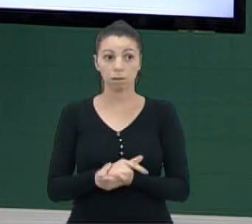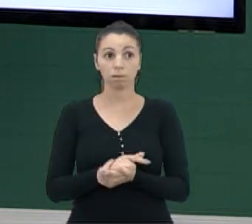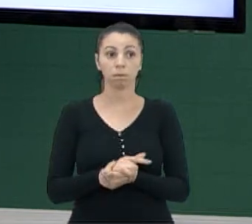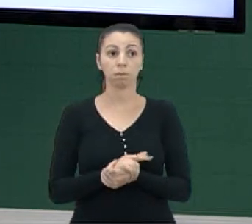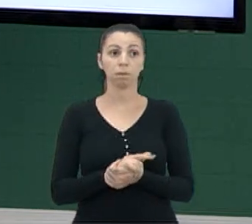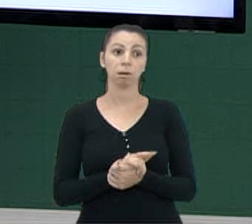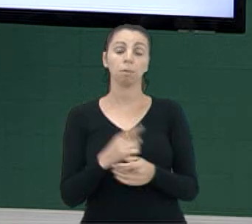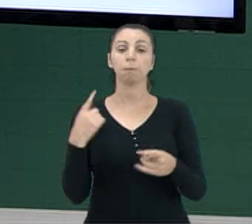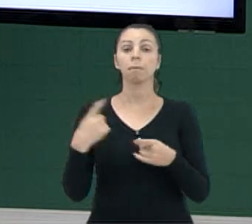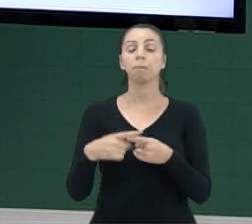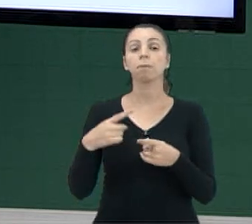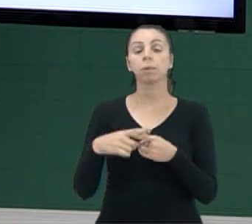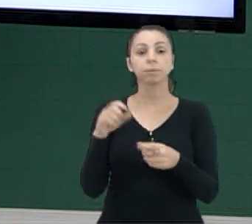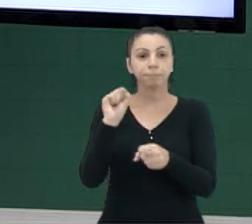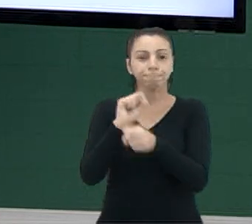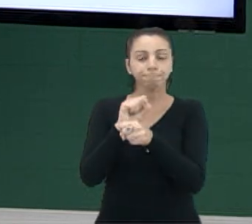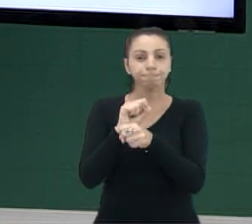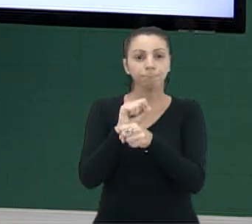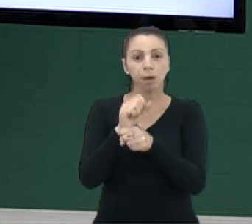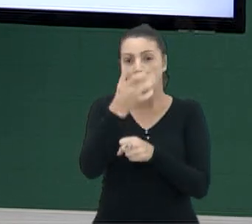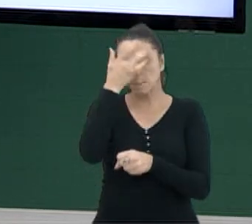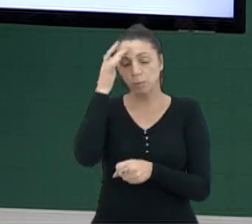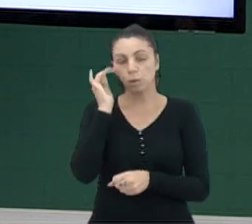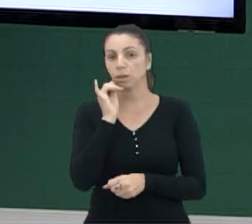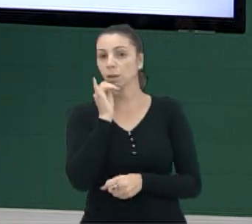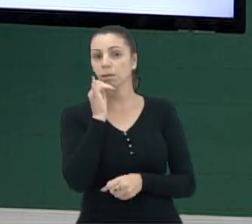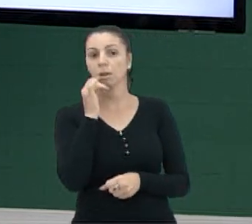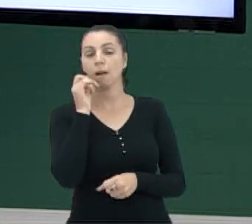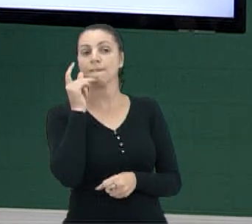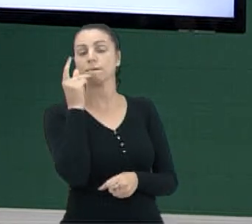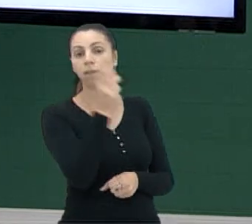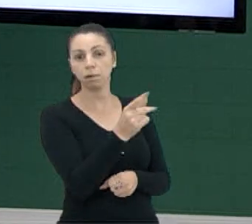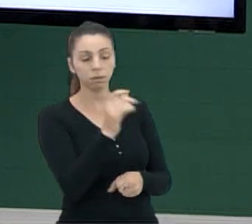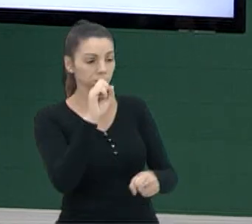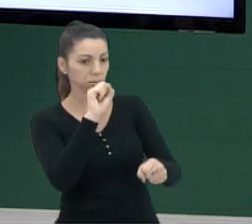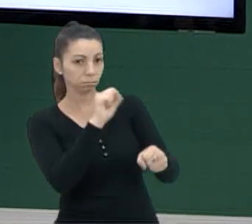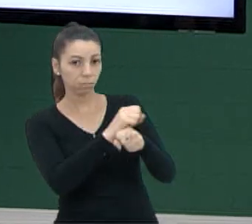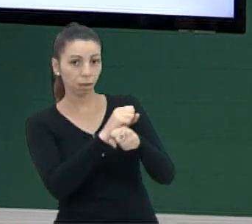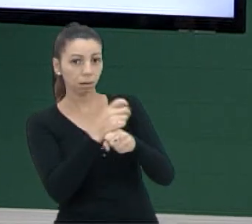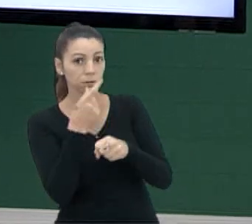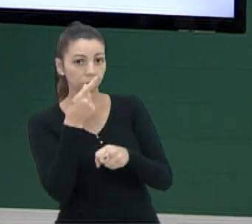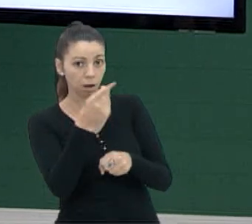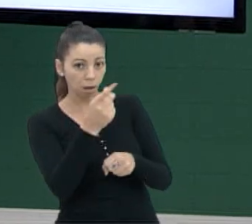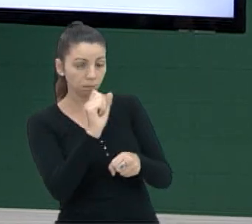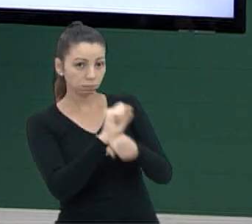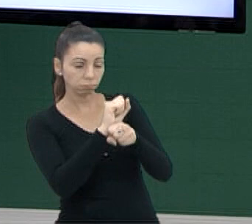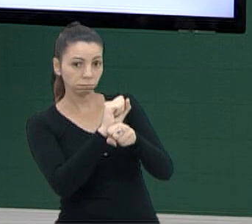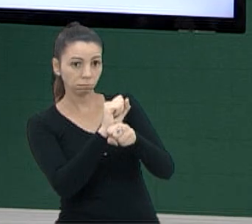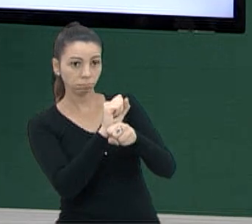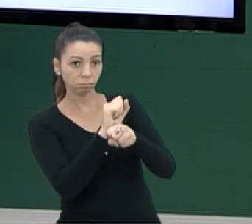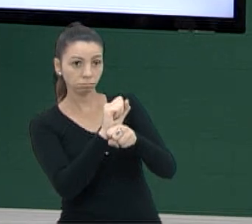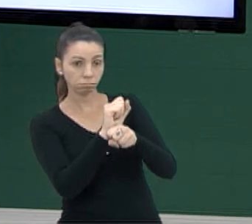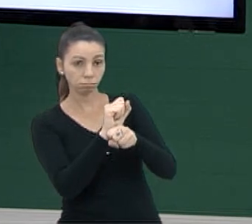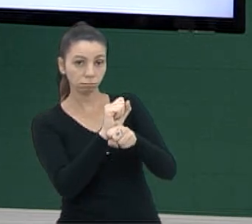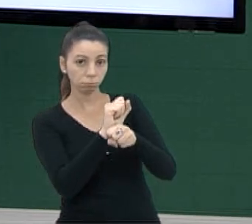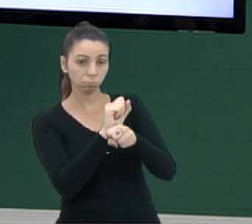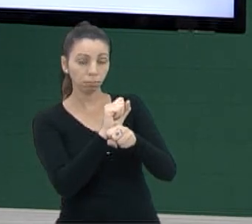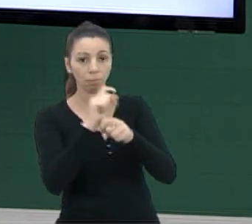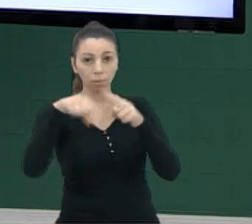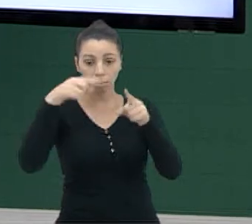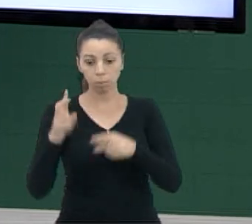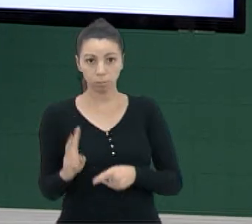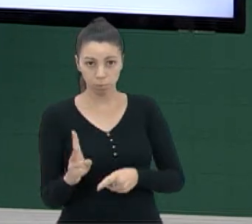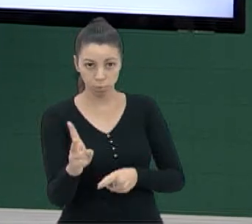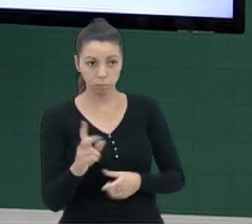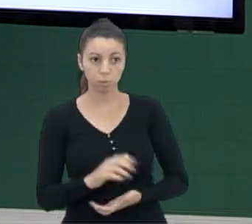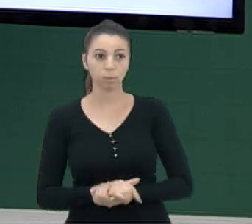correspondem a uma breve pausa, então a pessoa que está falando isso dá uma pausa pequena aqui nos dois pontos para poder